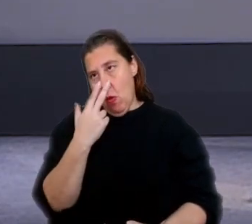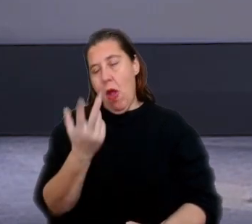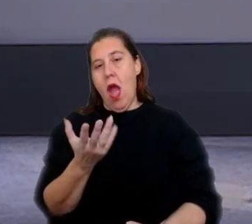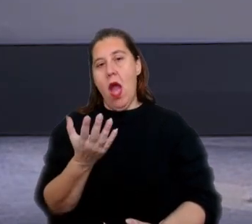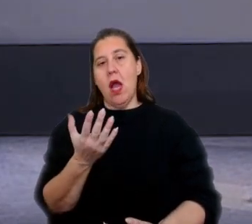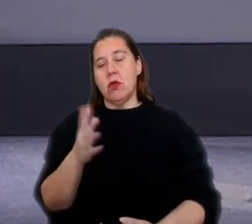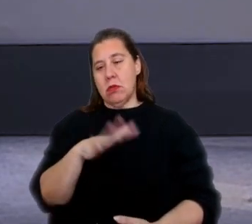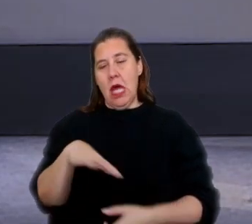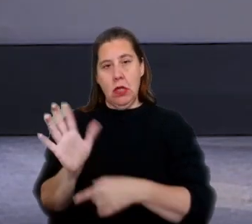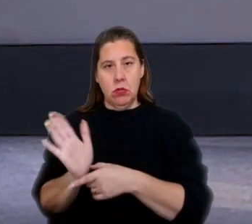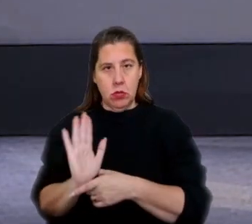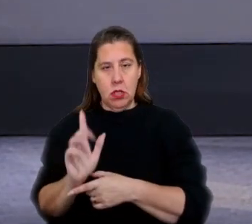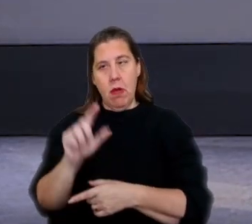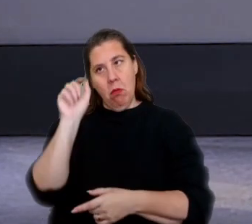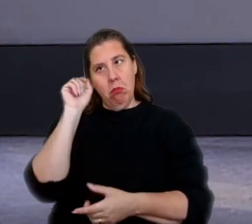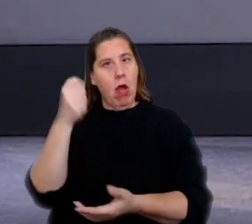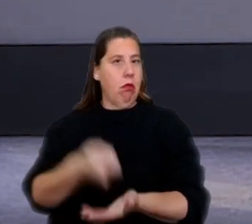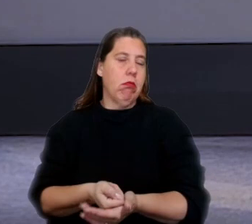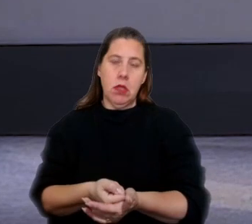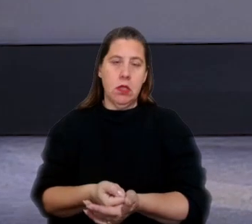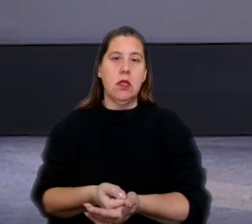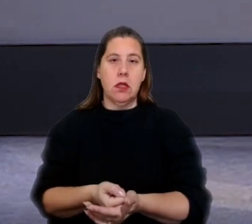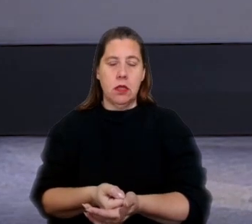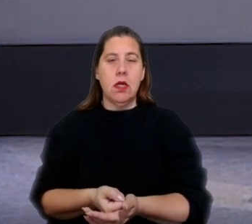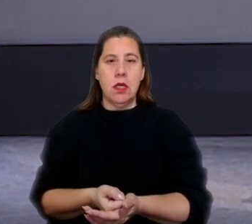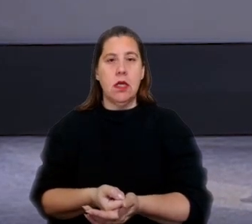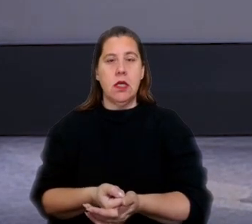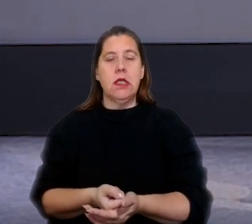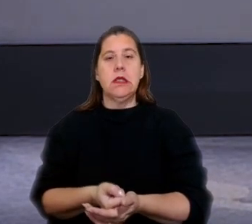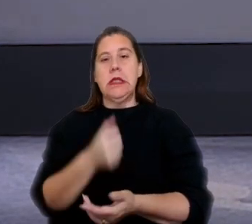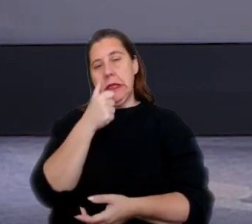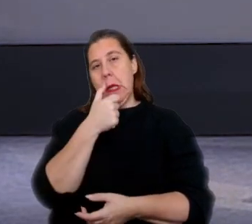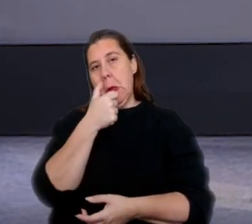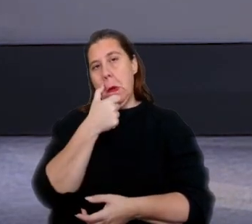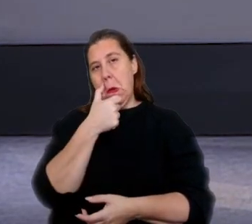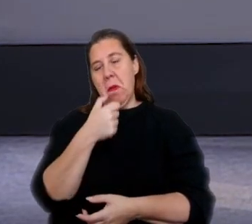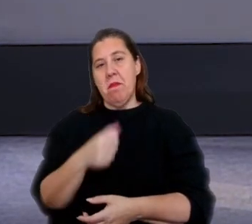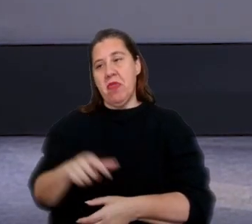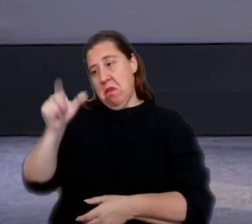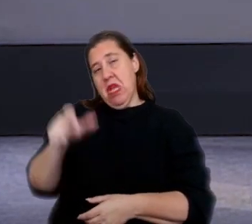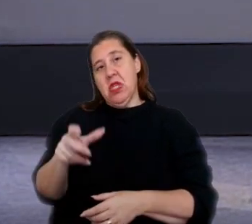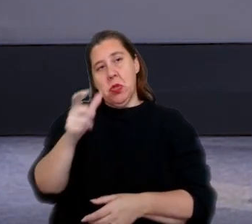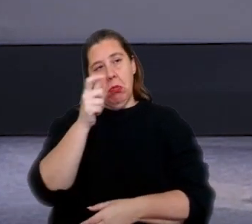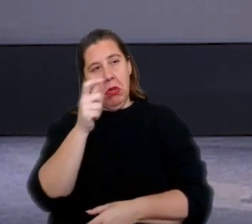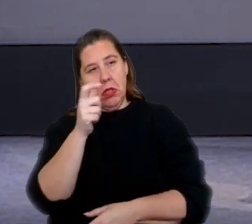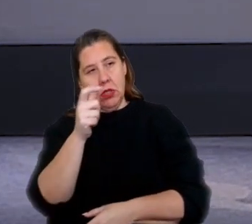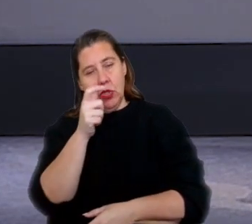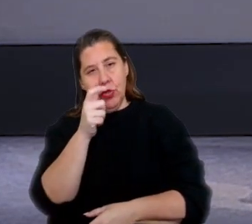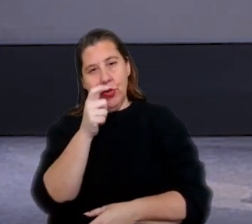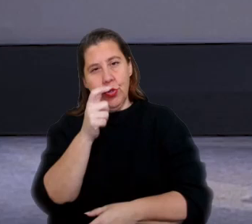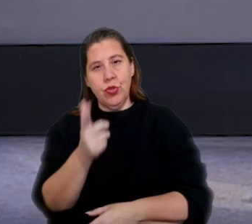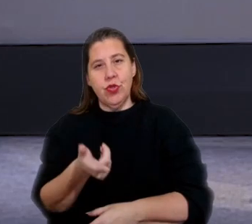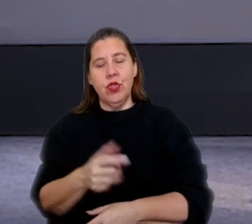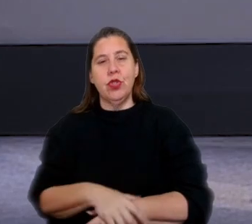Eu acho que do ponto de vista cinematográfico, eu acho que é uma decisão do diretor para deixar que o espectador, de fato, faça a sua leitura do filme. Eu acho que o Lucas Dom vem